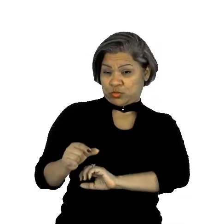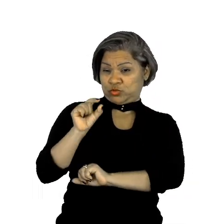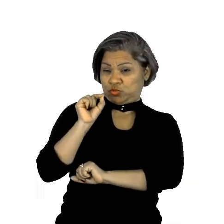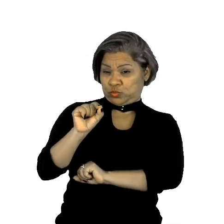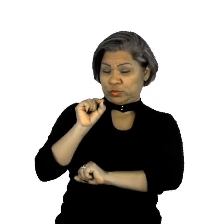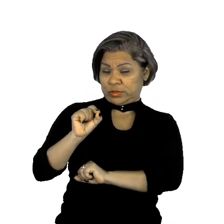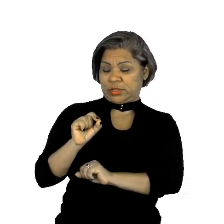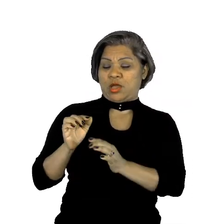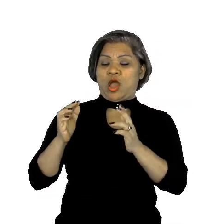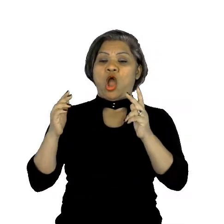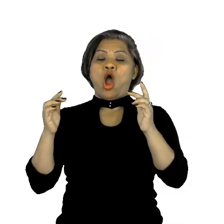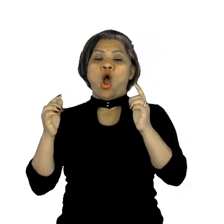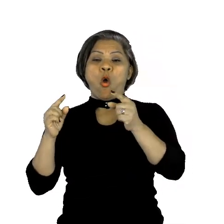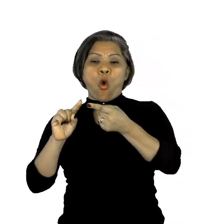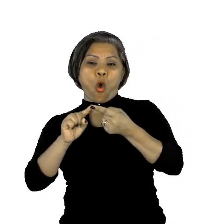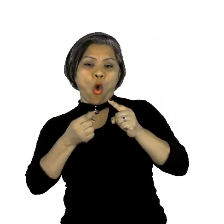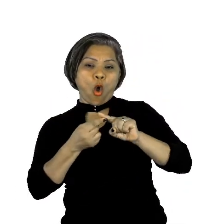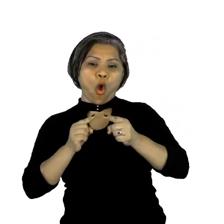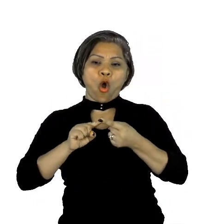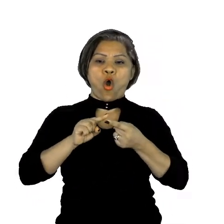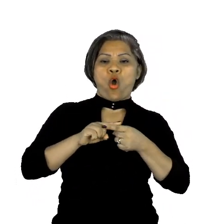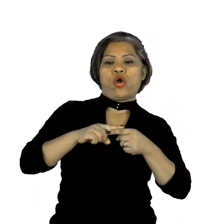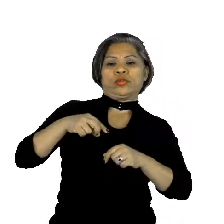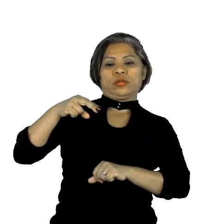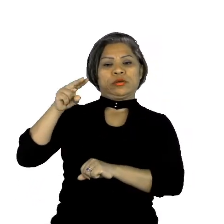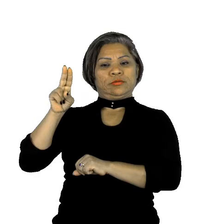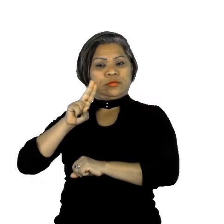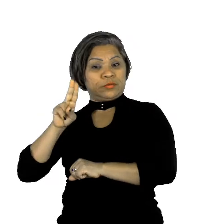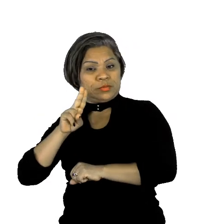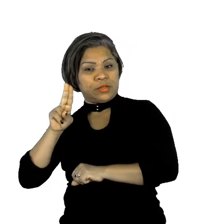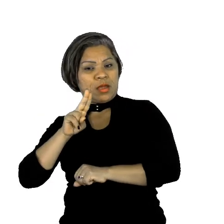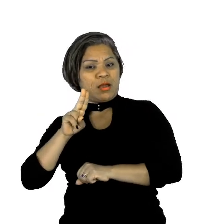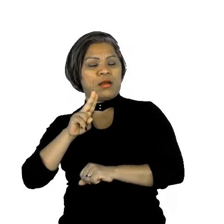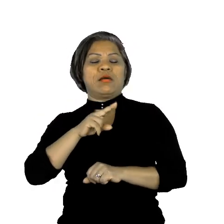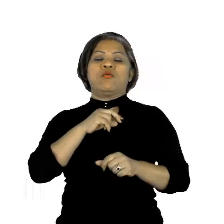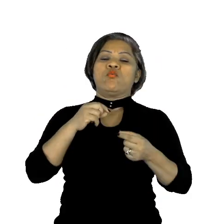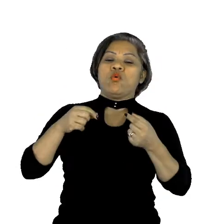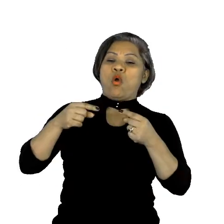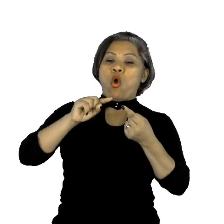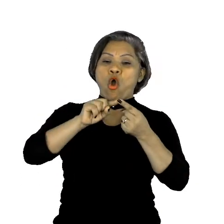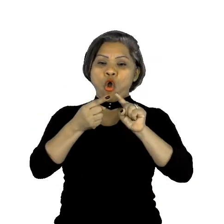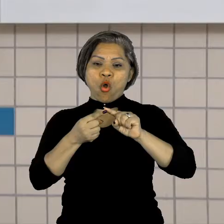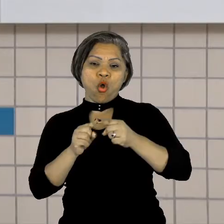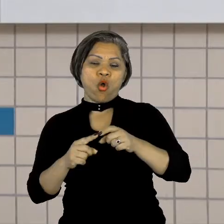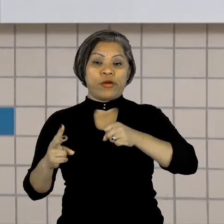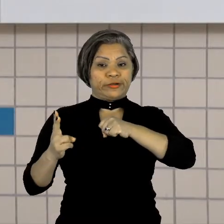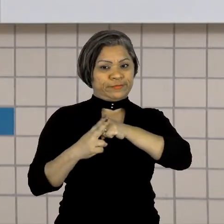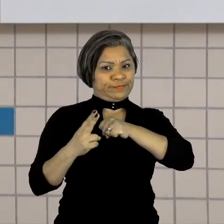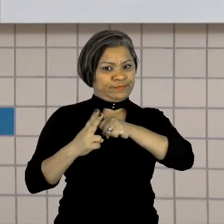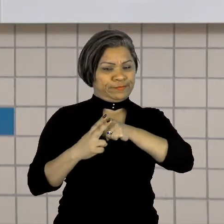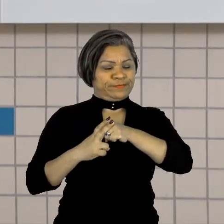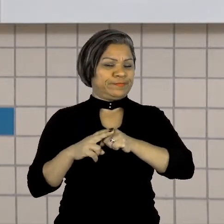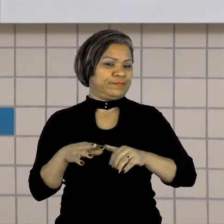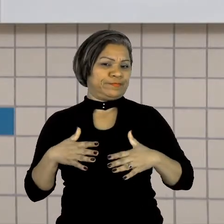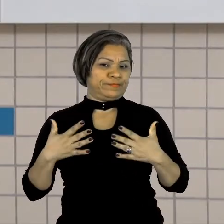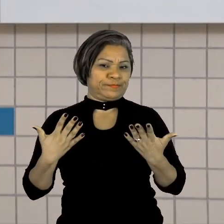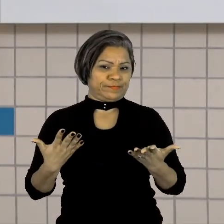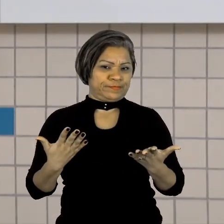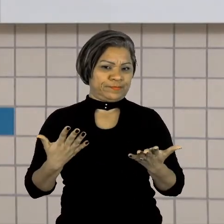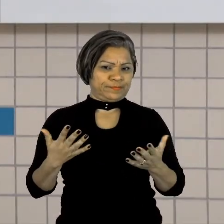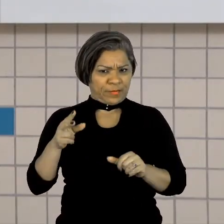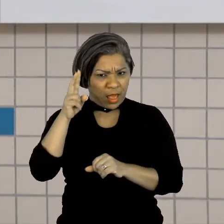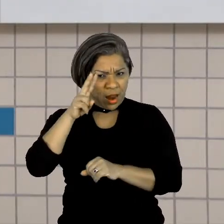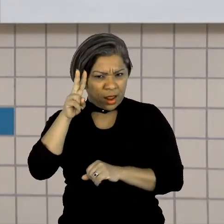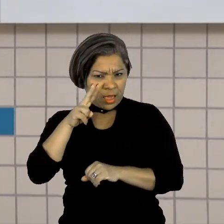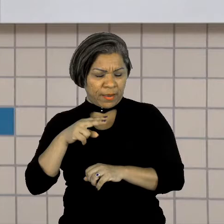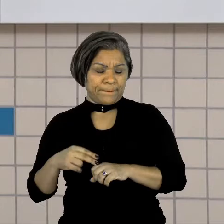concordância nominal ou concordância verbal? Lembra que concordância